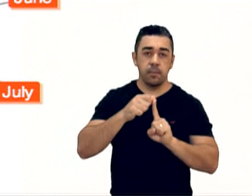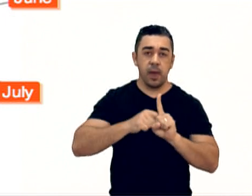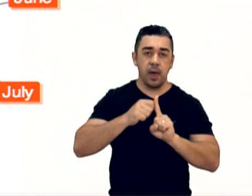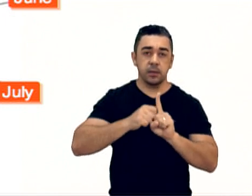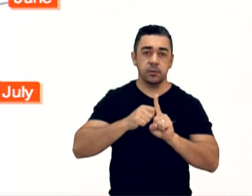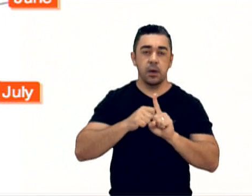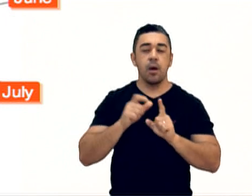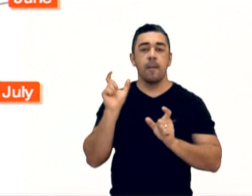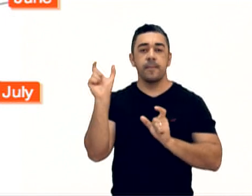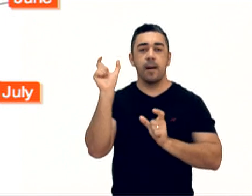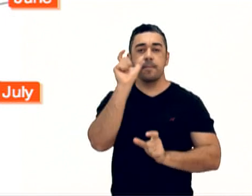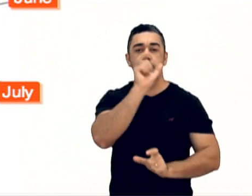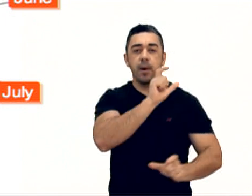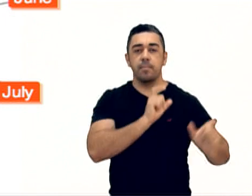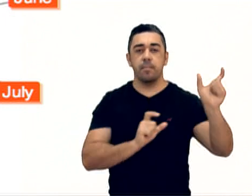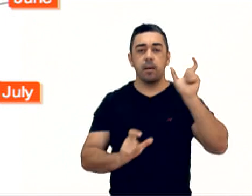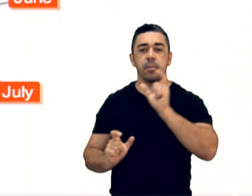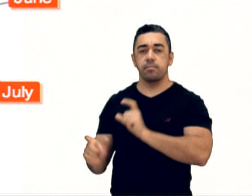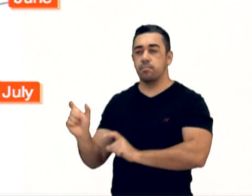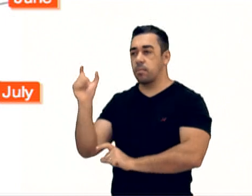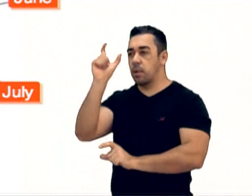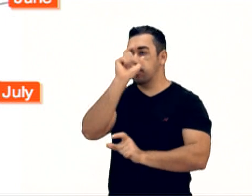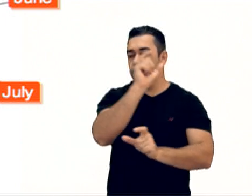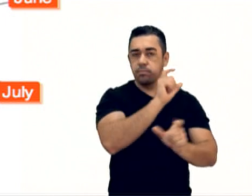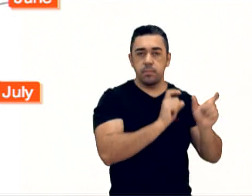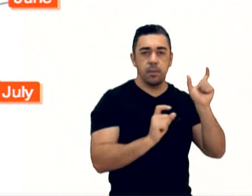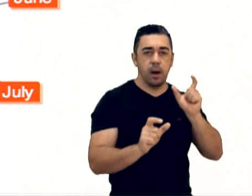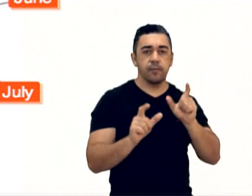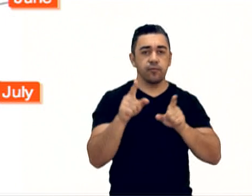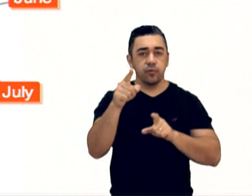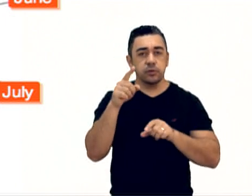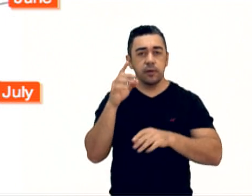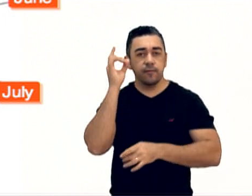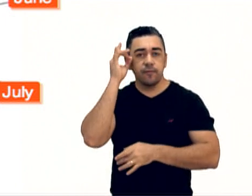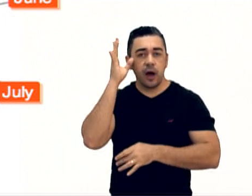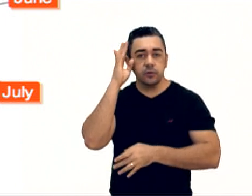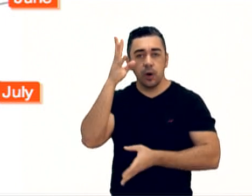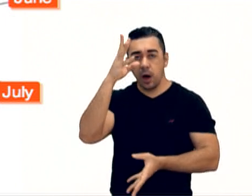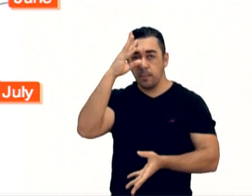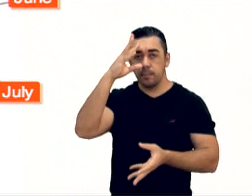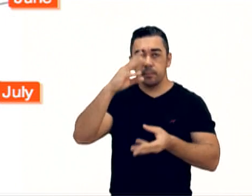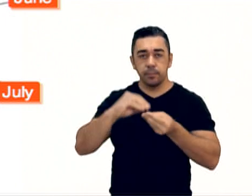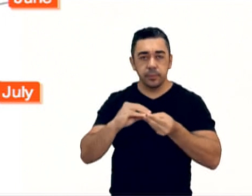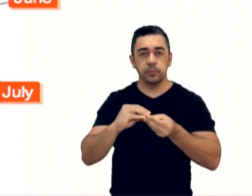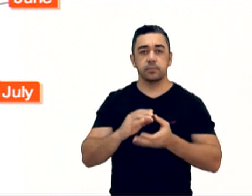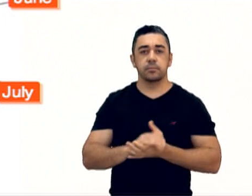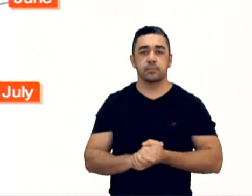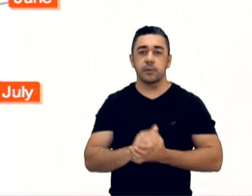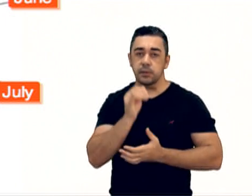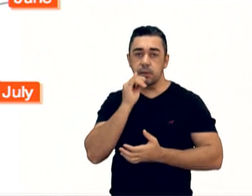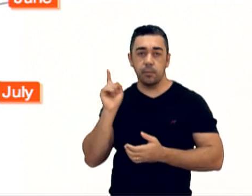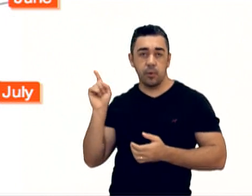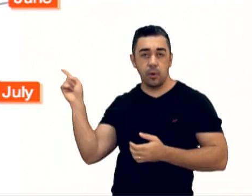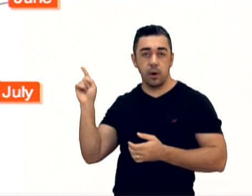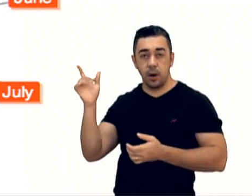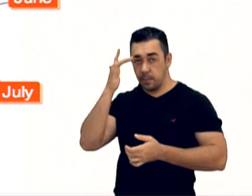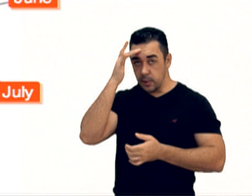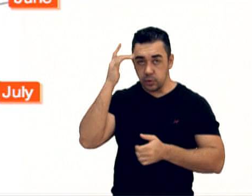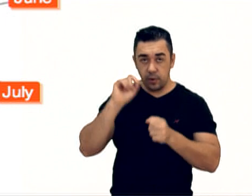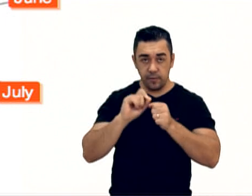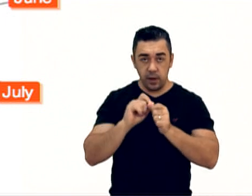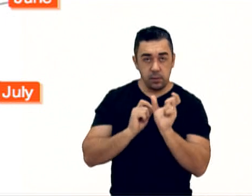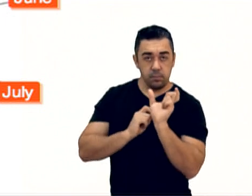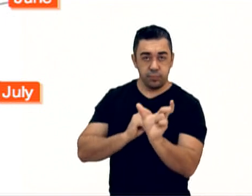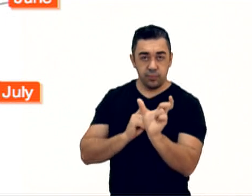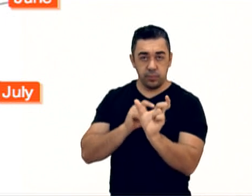de uma forma mais sistematizada, fica mais fácil para você memorizar. Então, aqui a pessoa que formulou esse mind